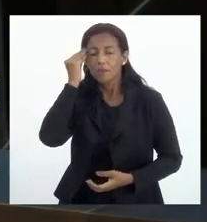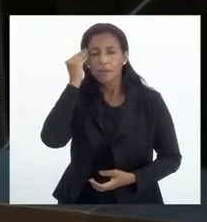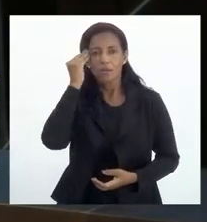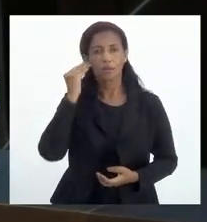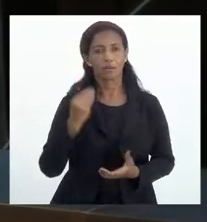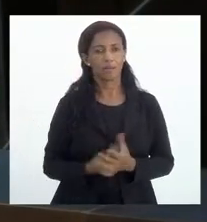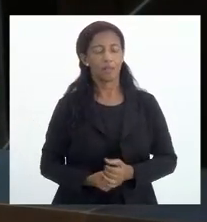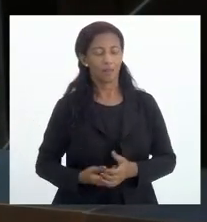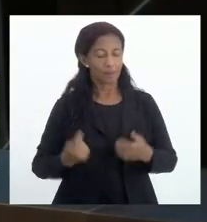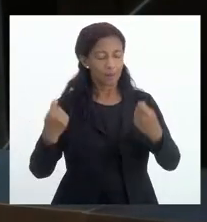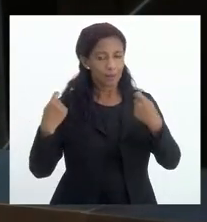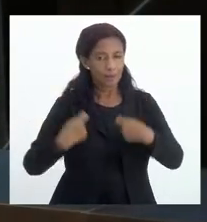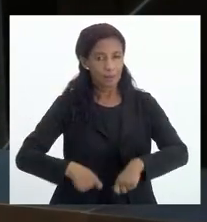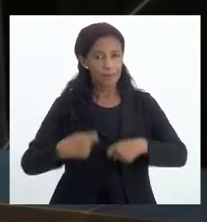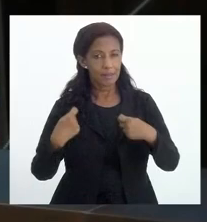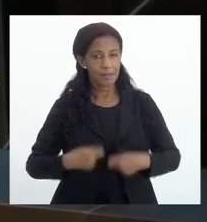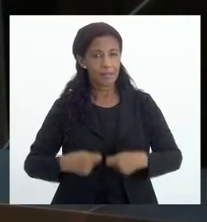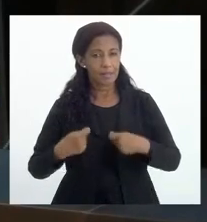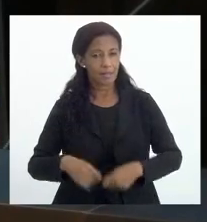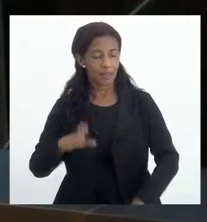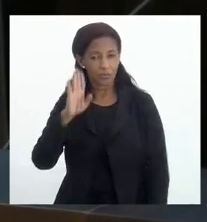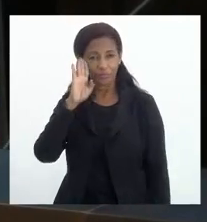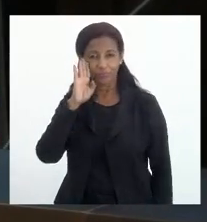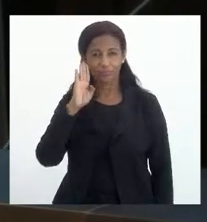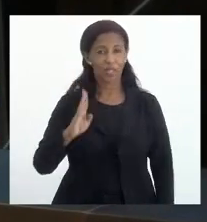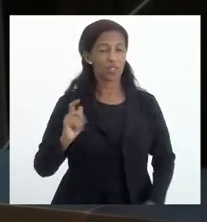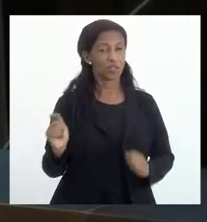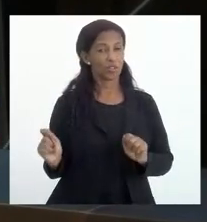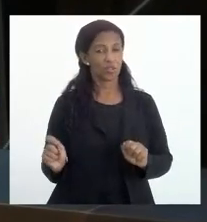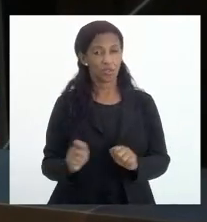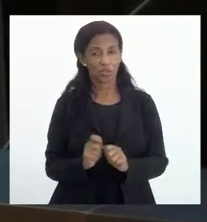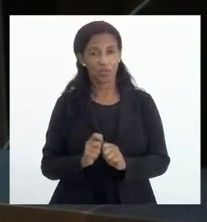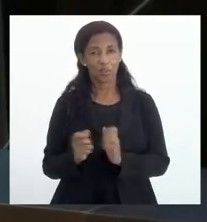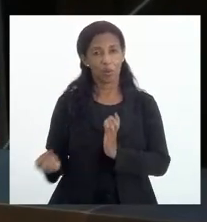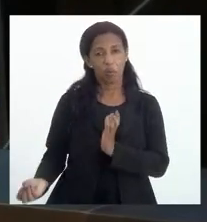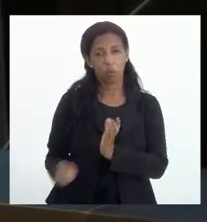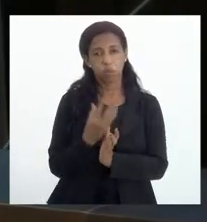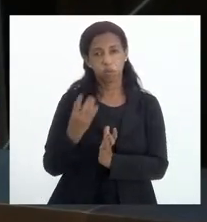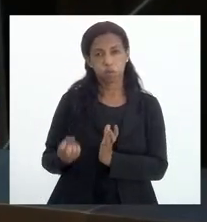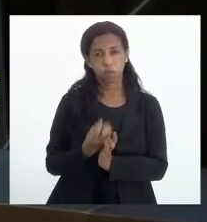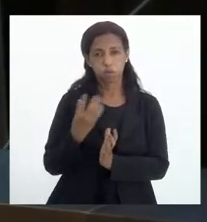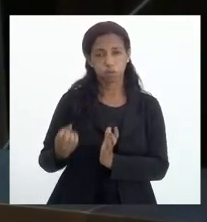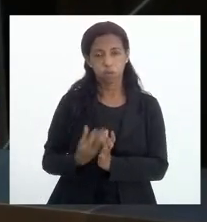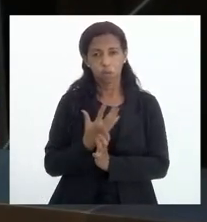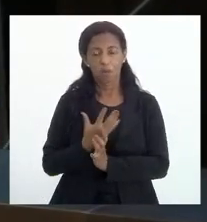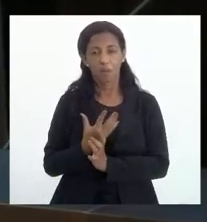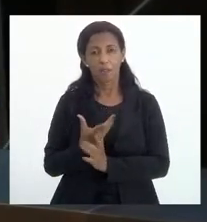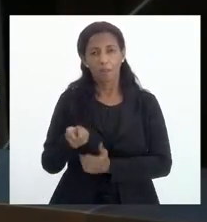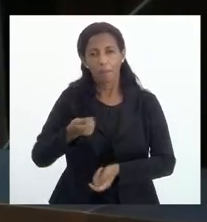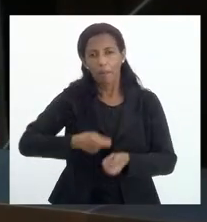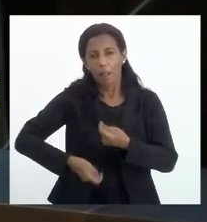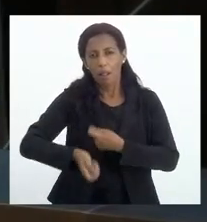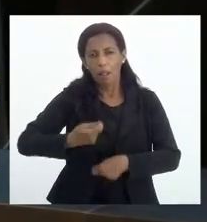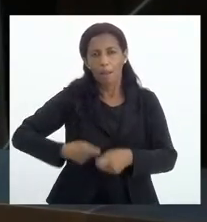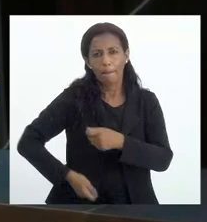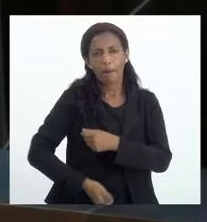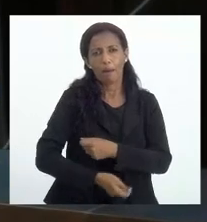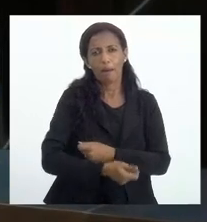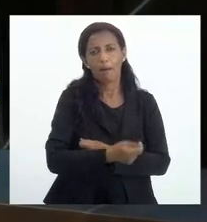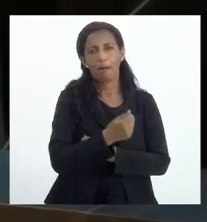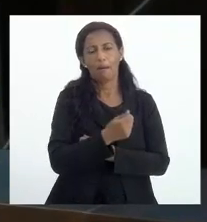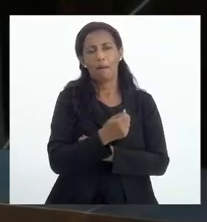da necessidade imperiosa de fazermos os investimentos tão necessários para que esse